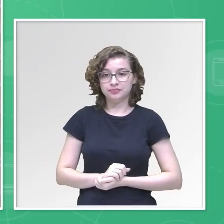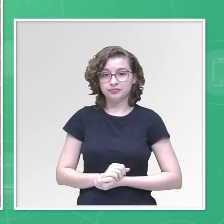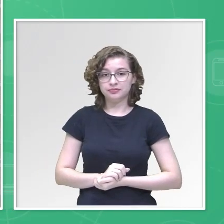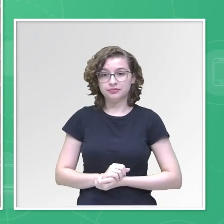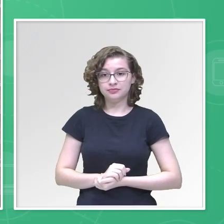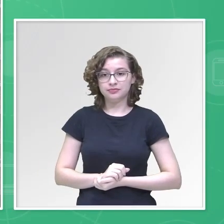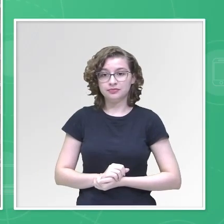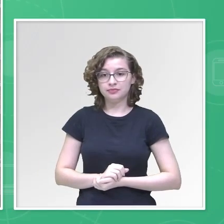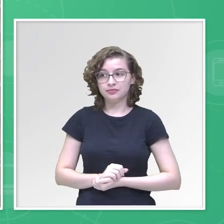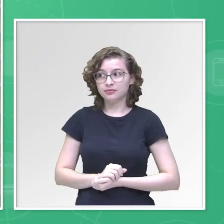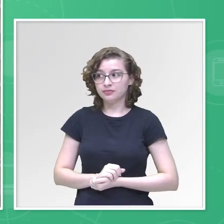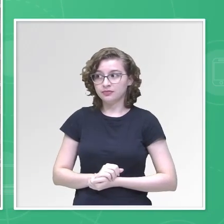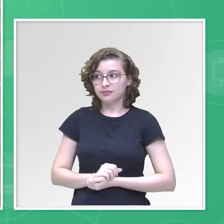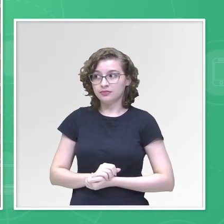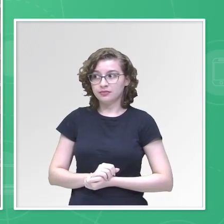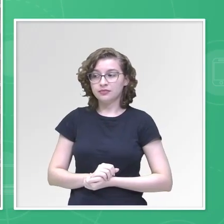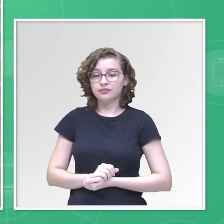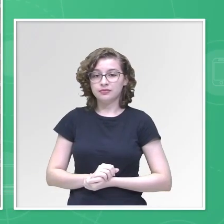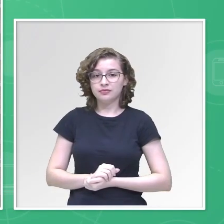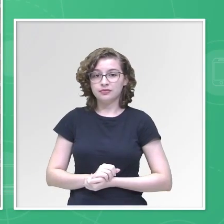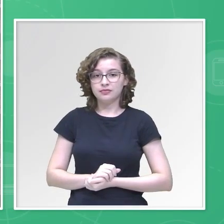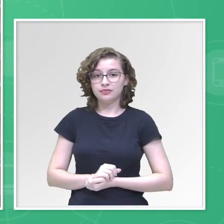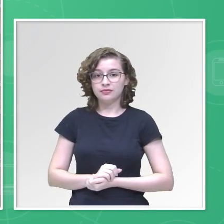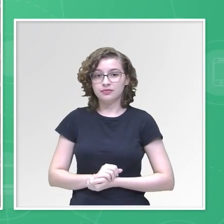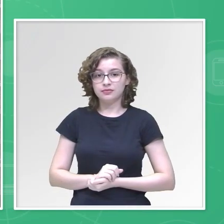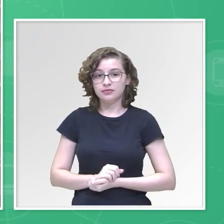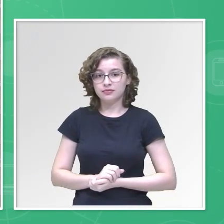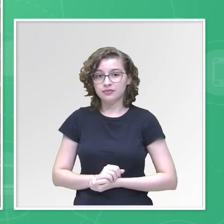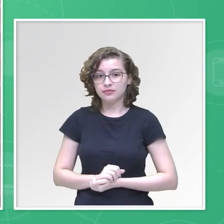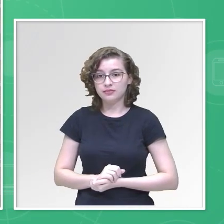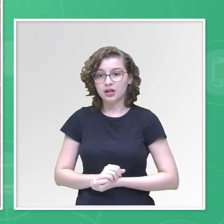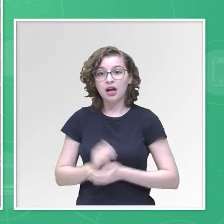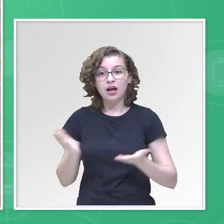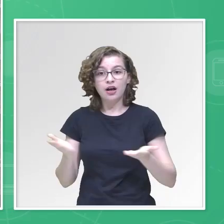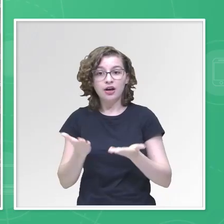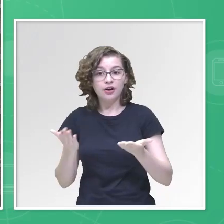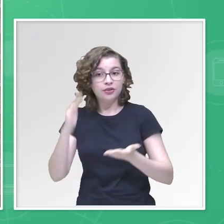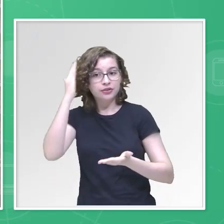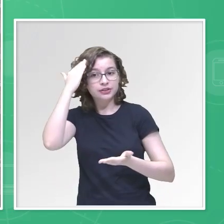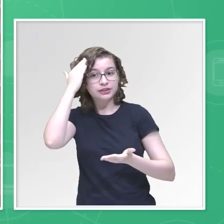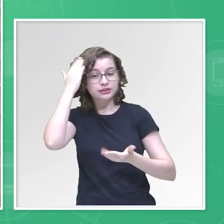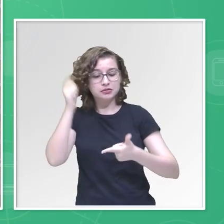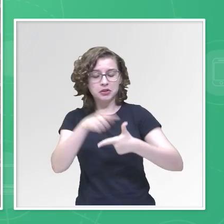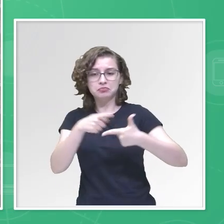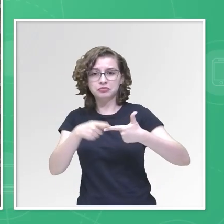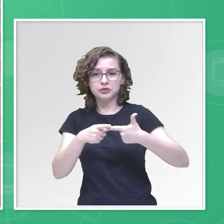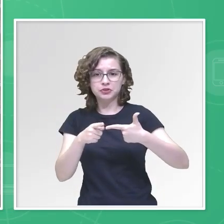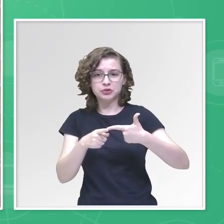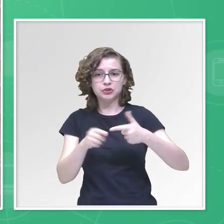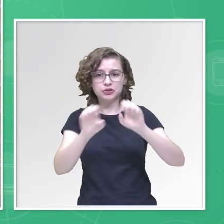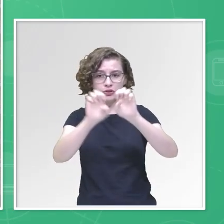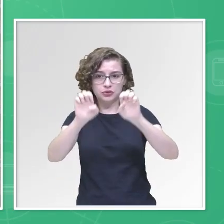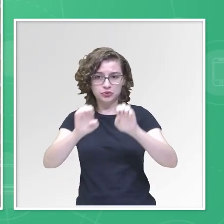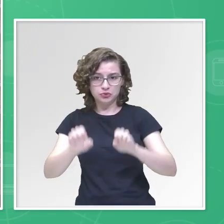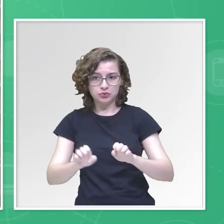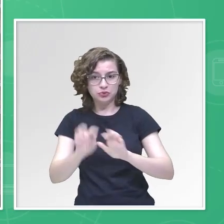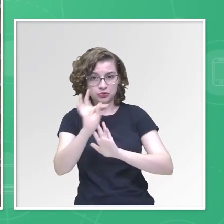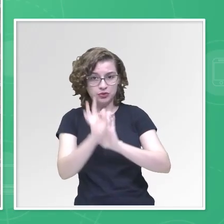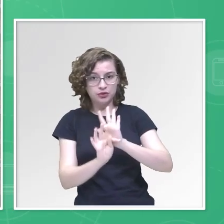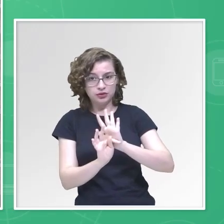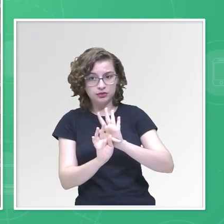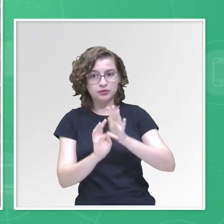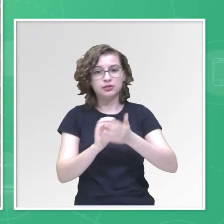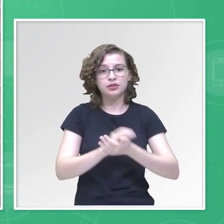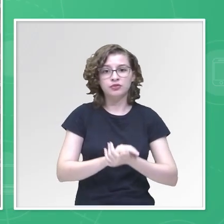muito bem agora que você entendeu esses dois aspectos da estrutura que é a introdução ou apresentação e o